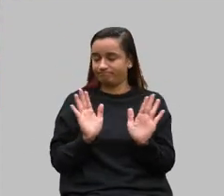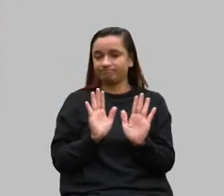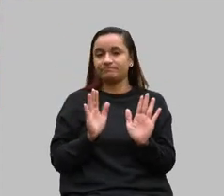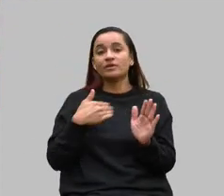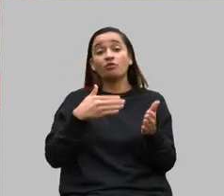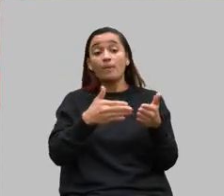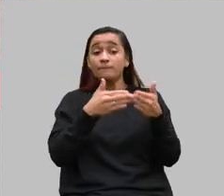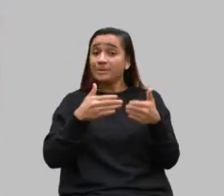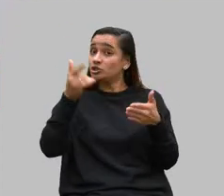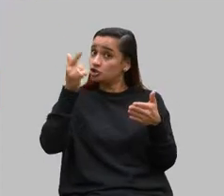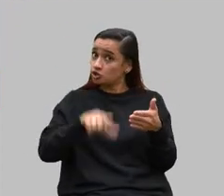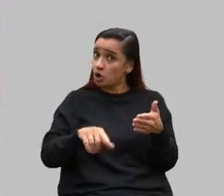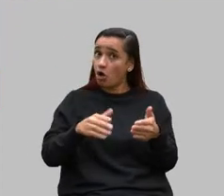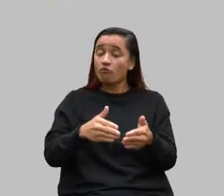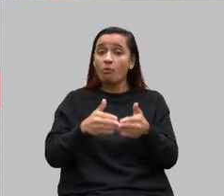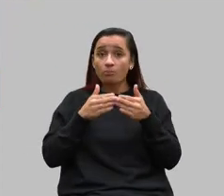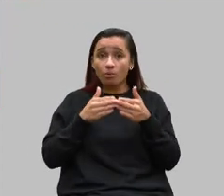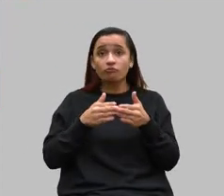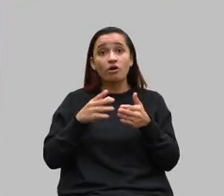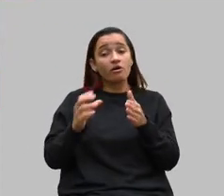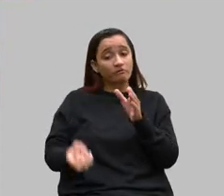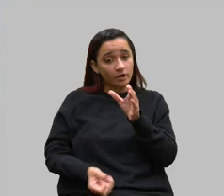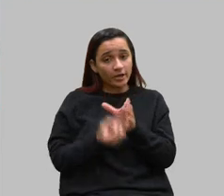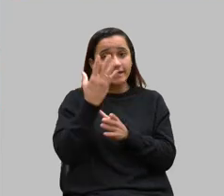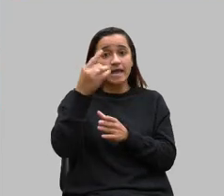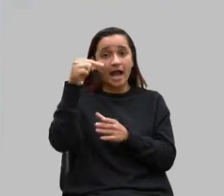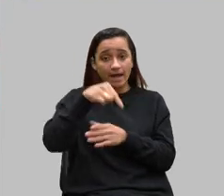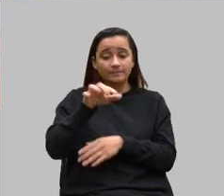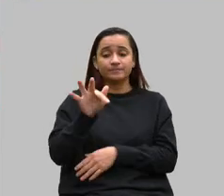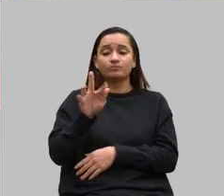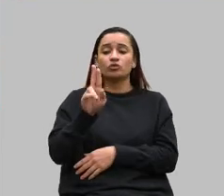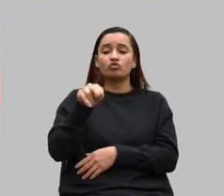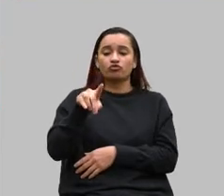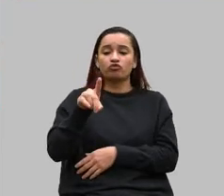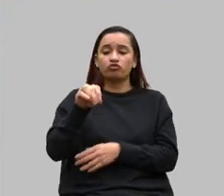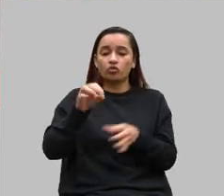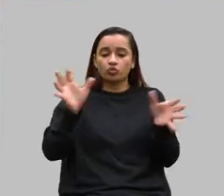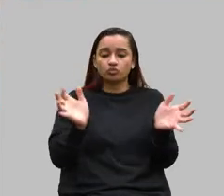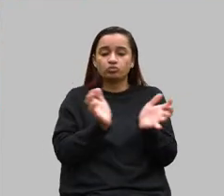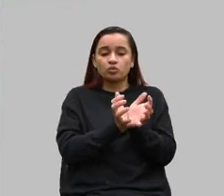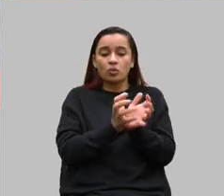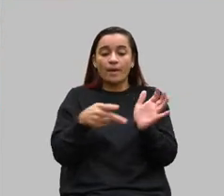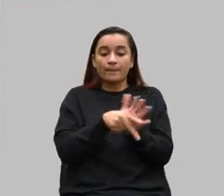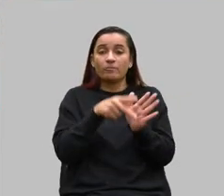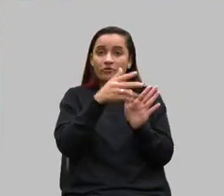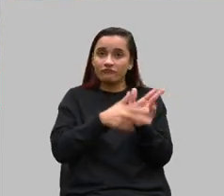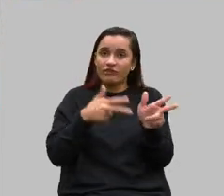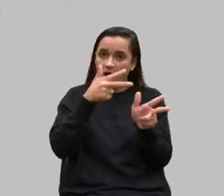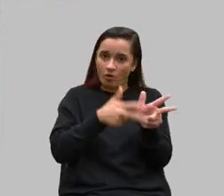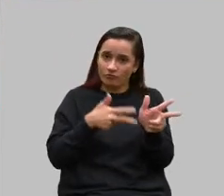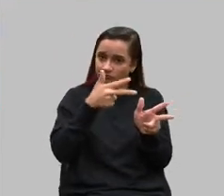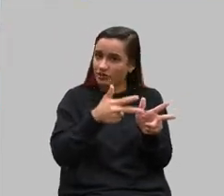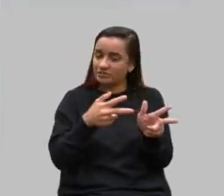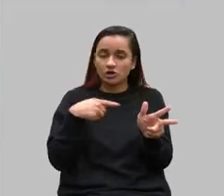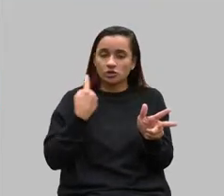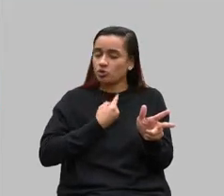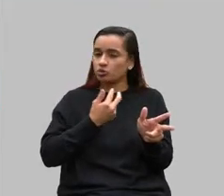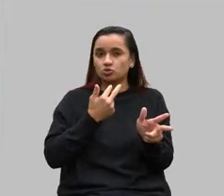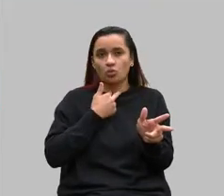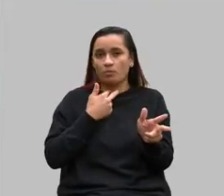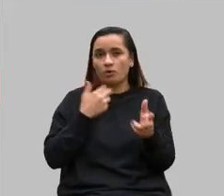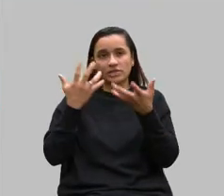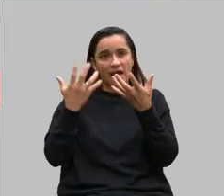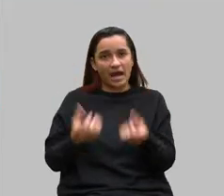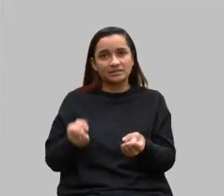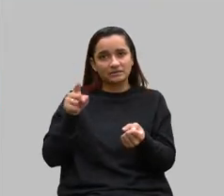pedido a vocês vamos criar esse Fundo Nacional de ferrovias nós não podemos aceitar que esse dinheiro